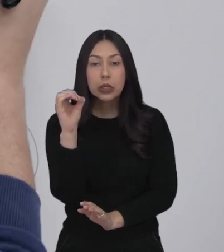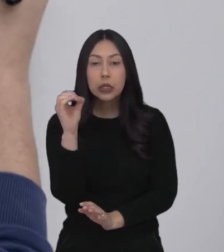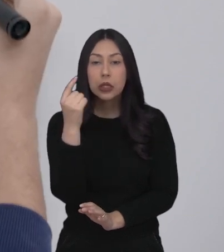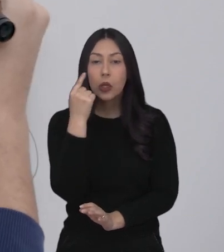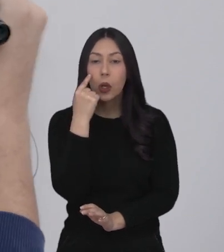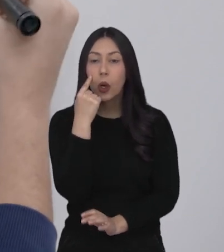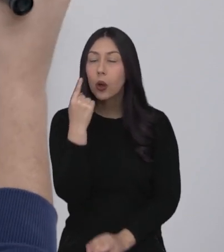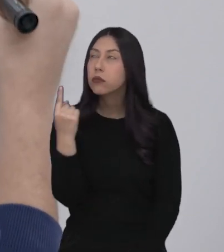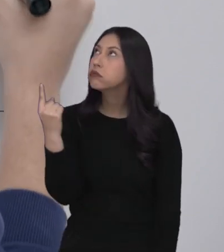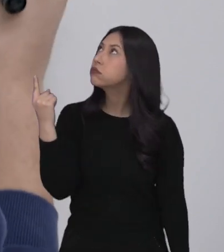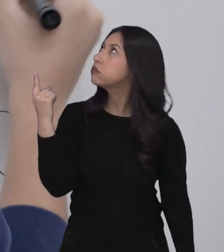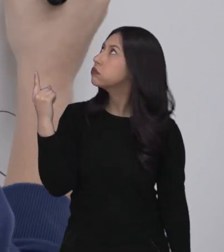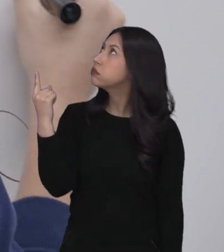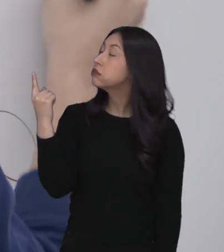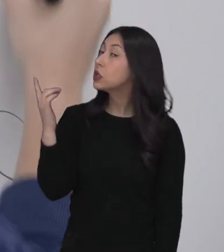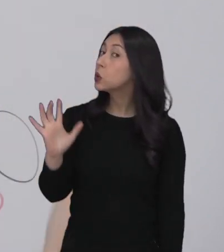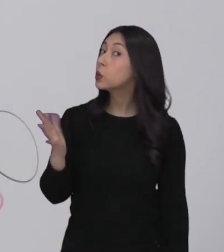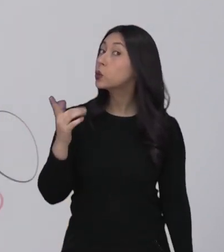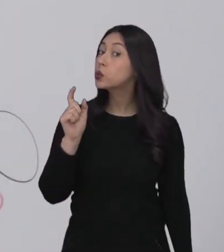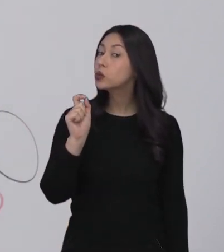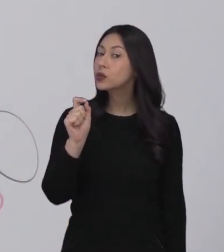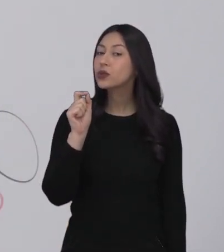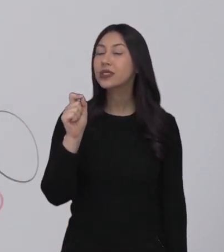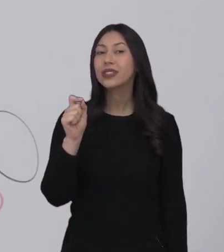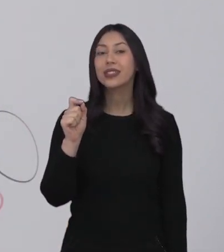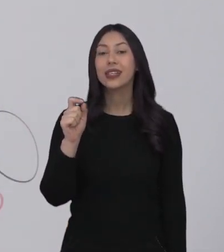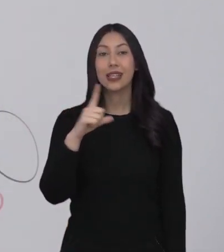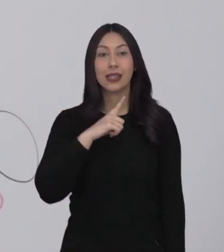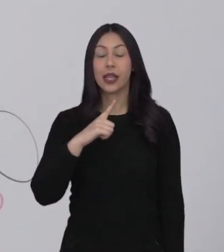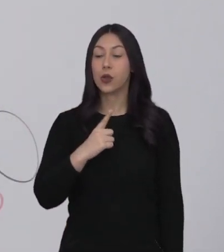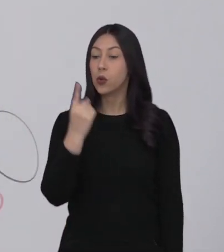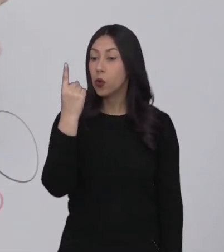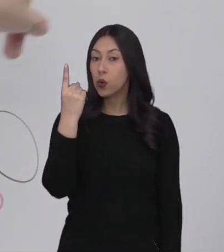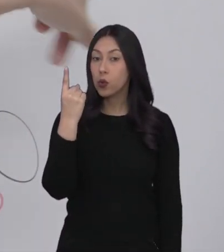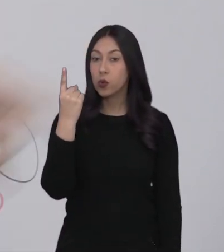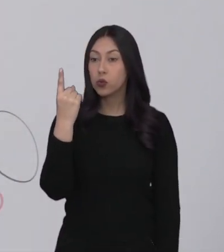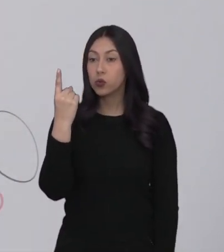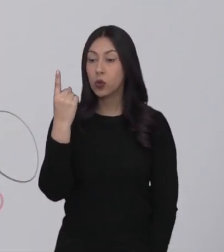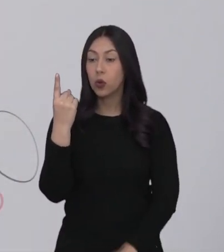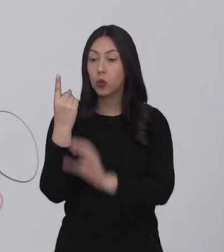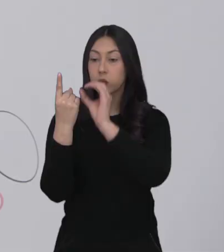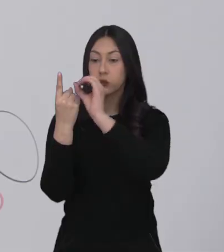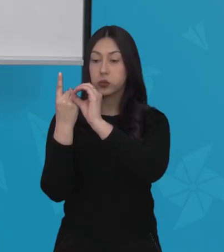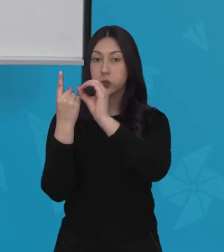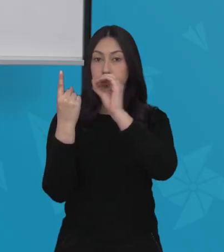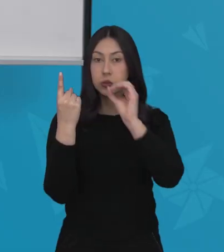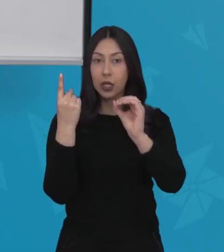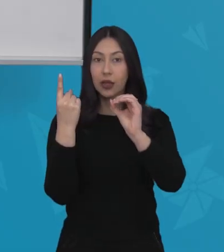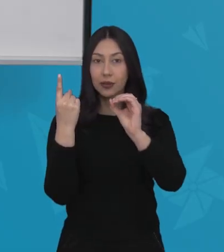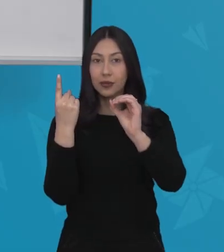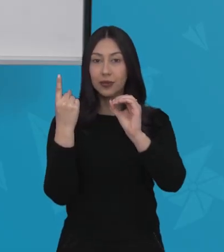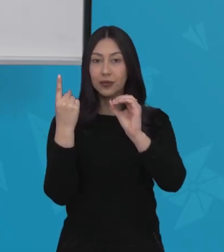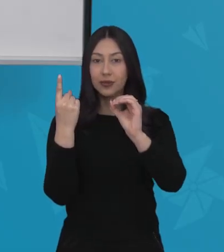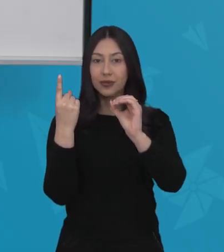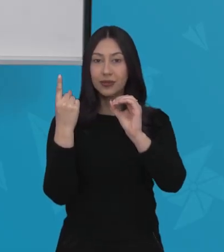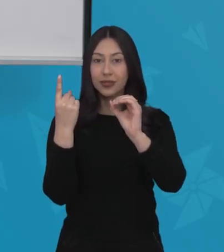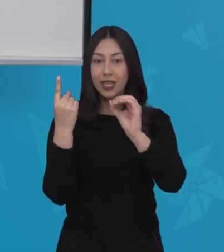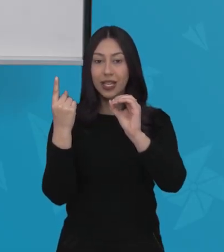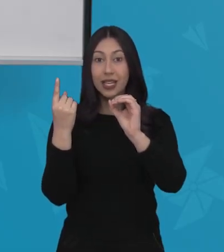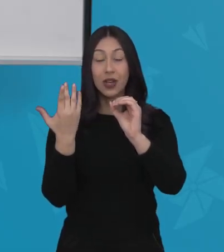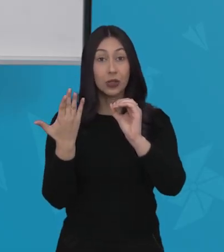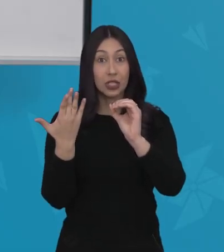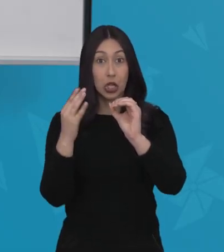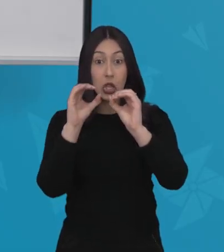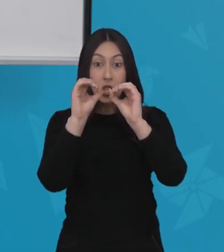100, o que acontece é que a gente tem o 1 e o 0 aparecendo aqui duas vezes, que é o mesmo valor que está aqui no